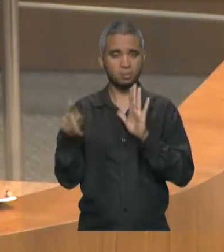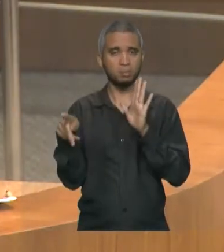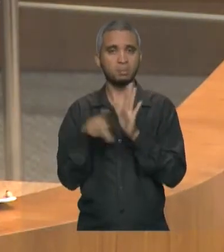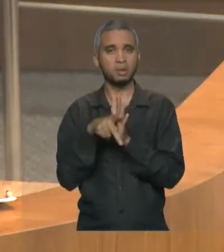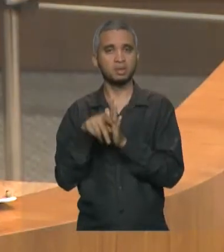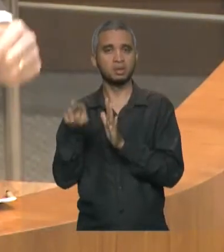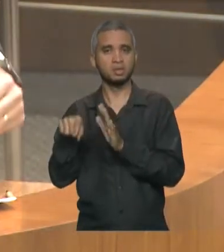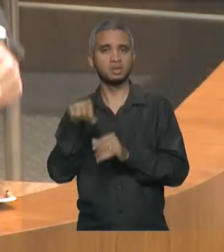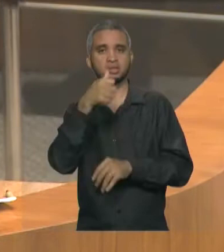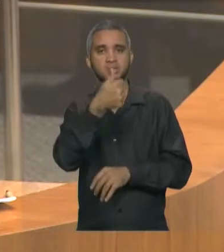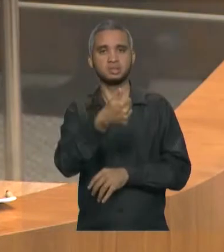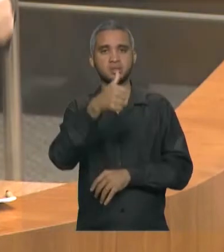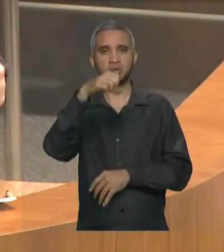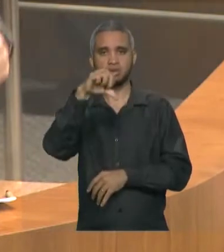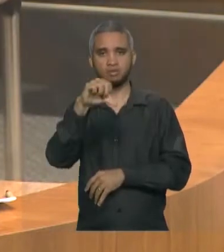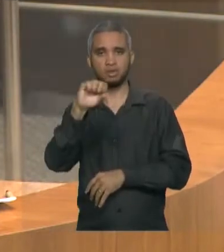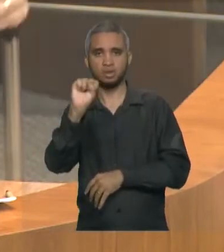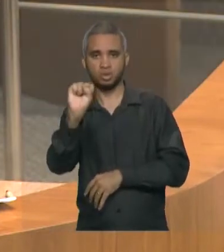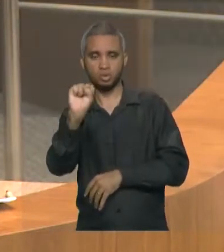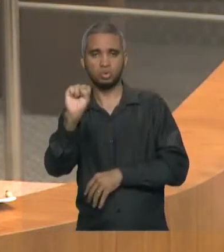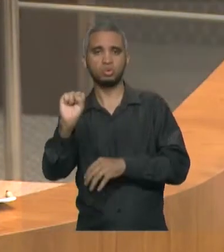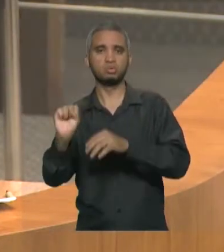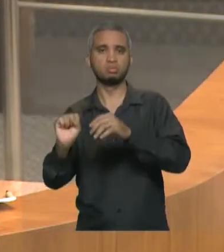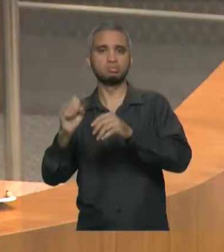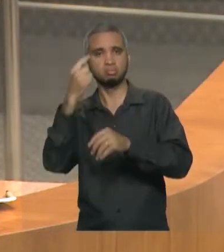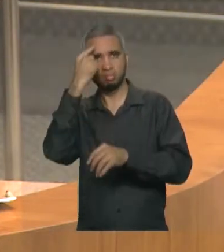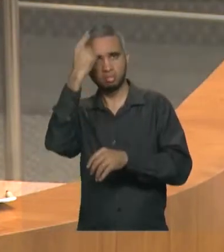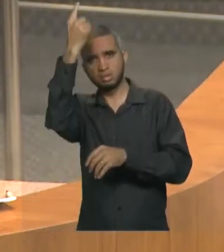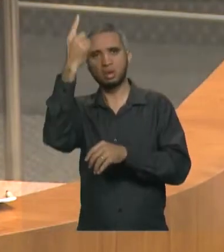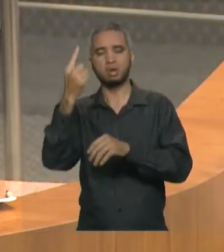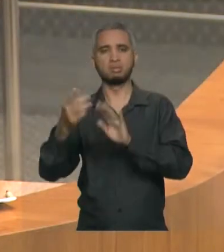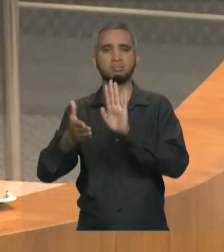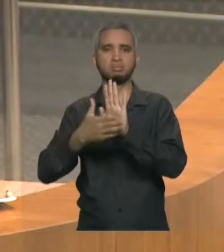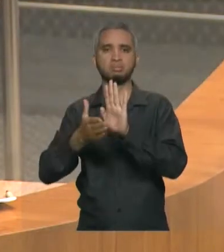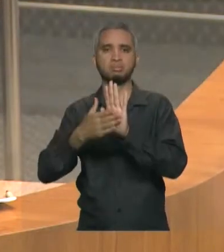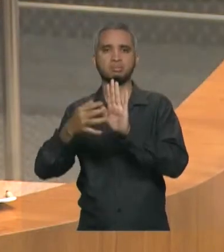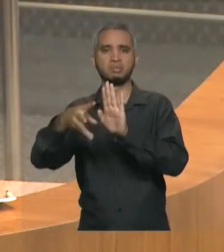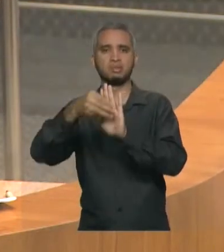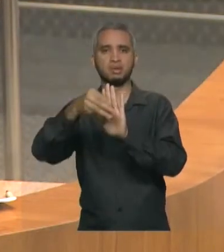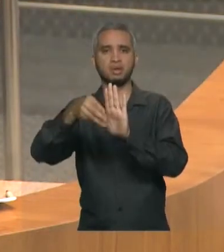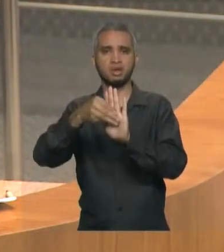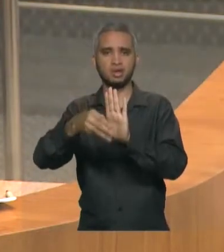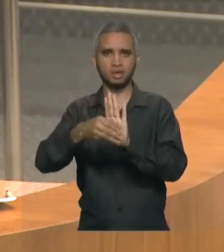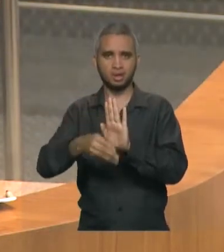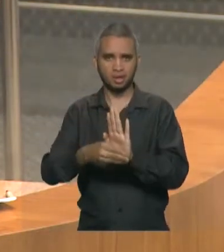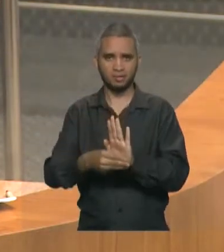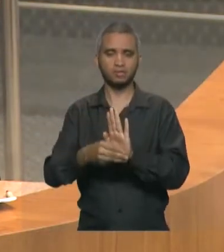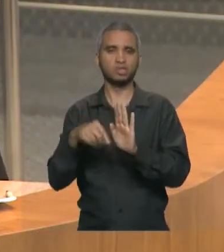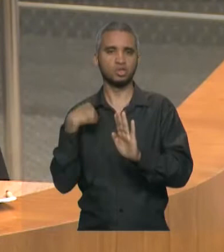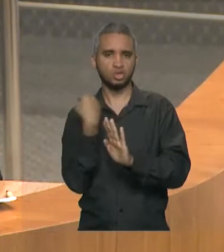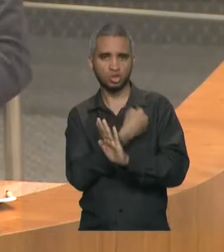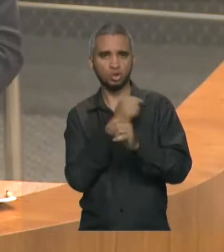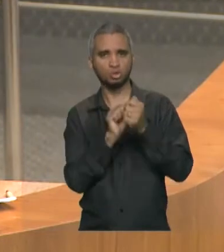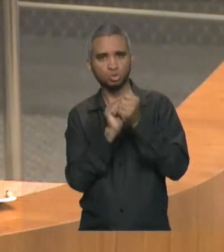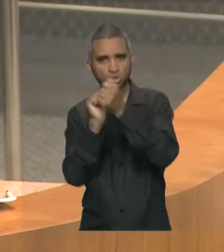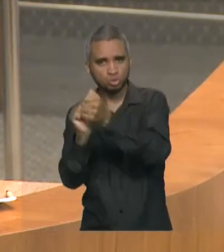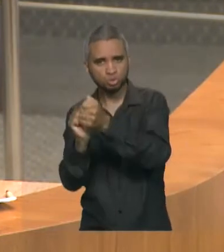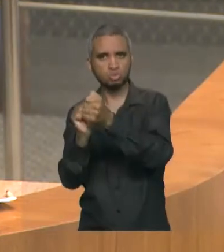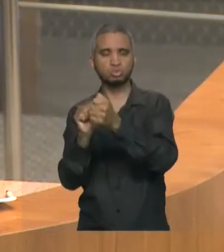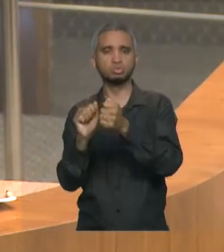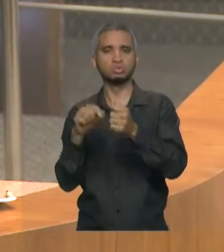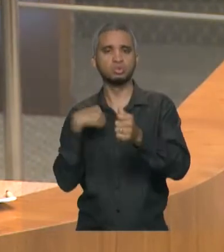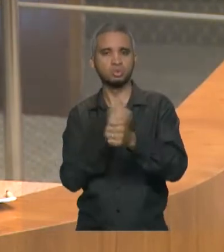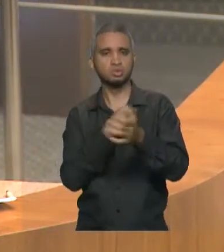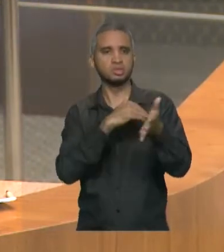desses 198 autores das emendas. E nós vamos juntos, à porta do Palácio dos Leões, nós vamos às secretarias, nós vamos